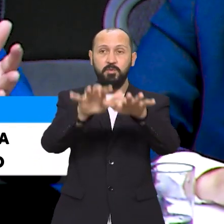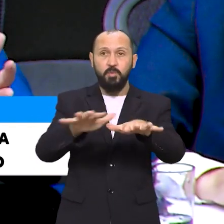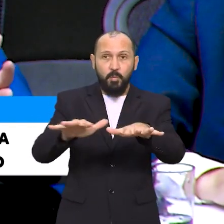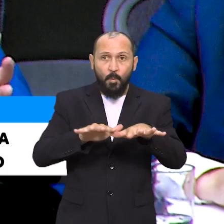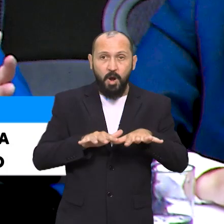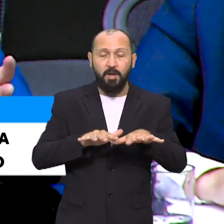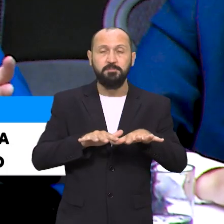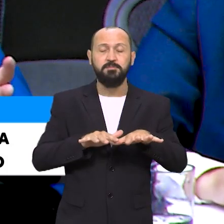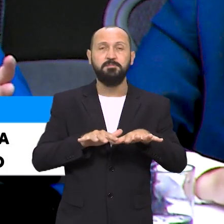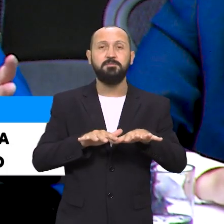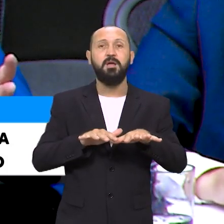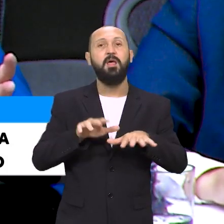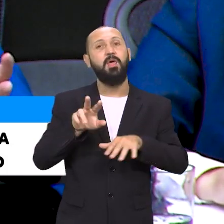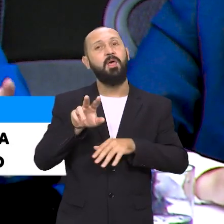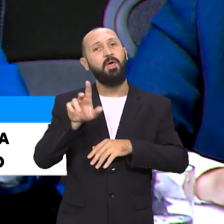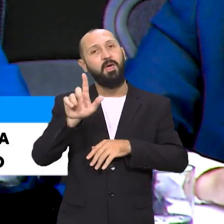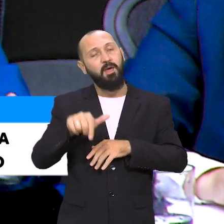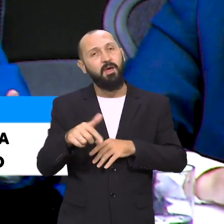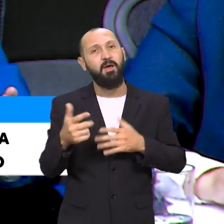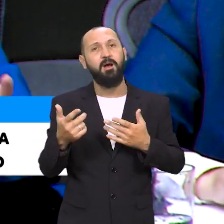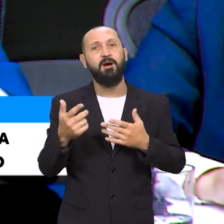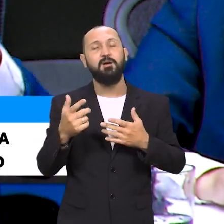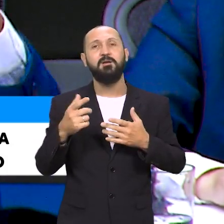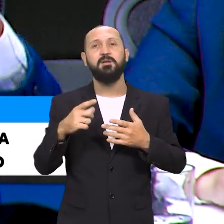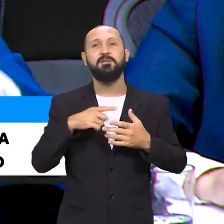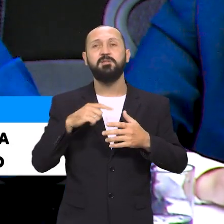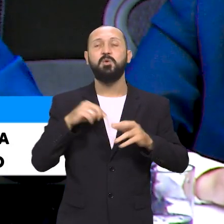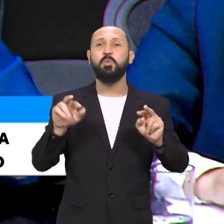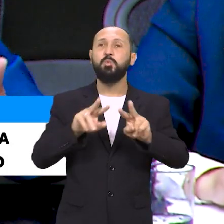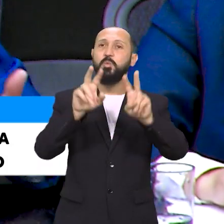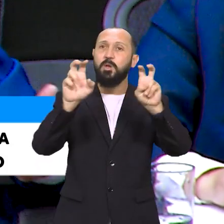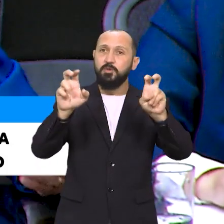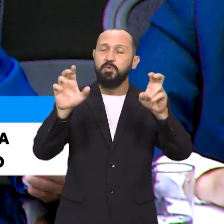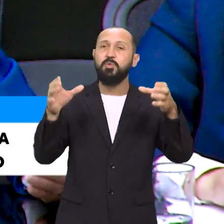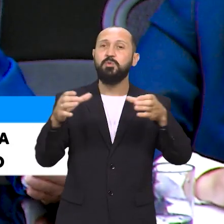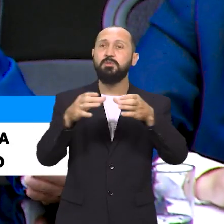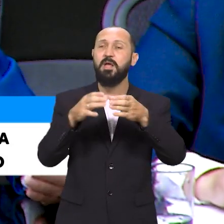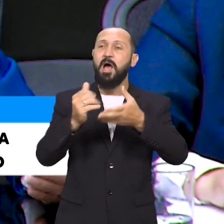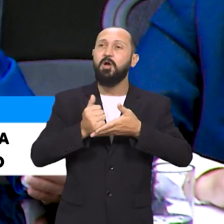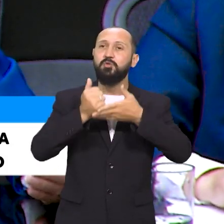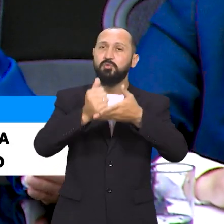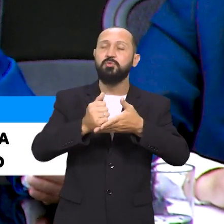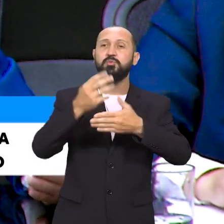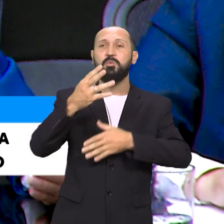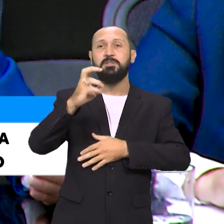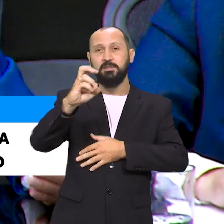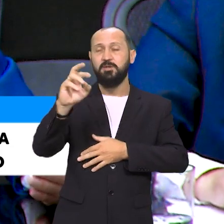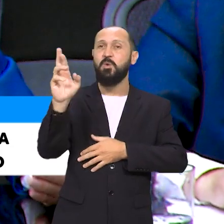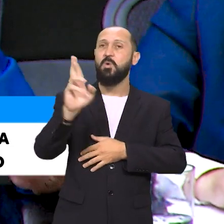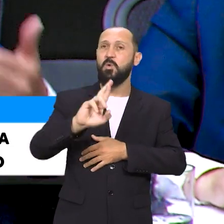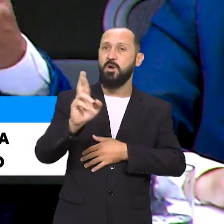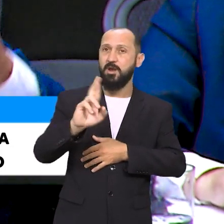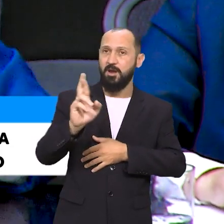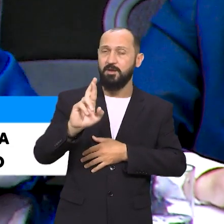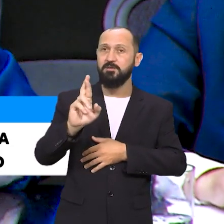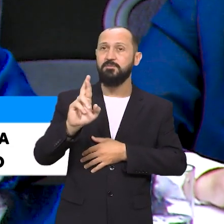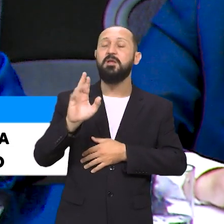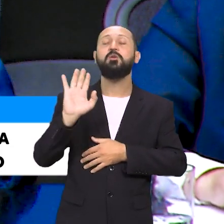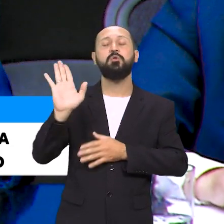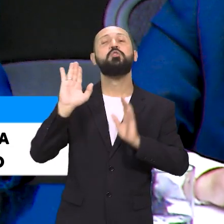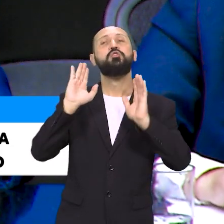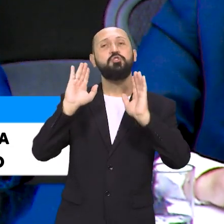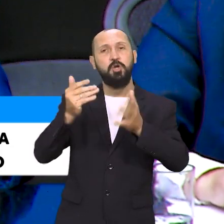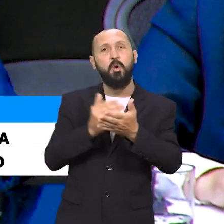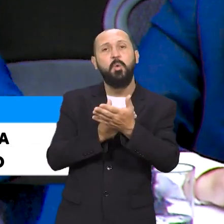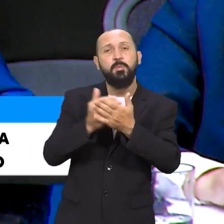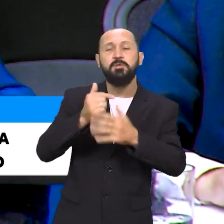da plateia for tratar do assunto da contribuição dos R$45, esta casa